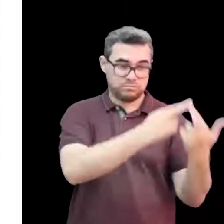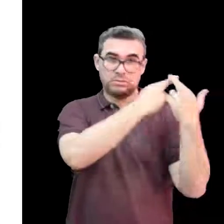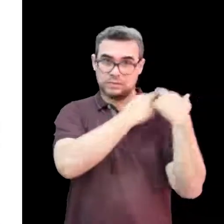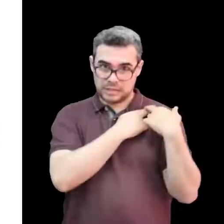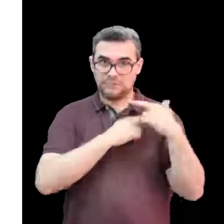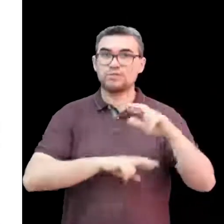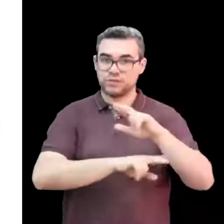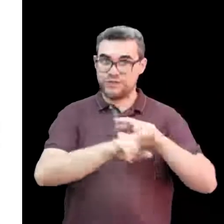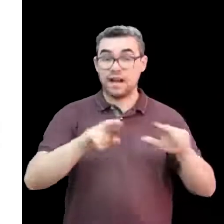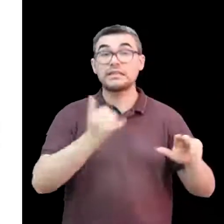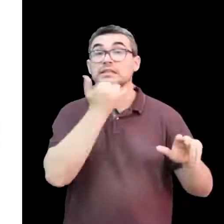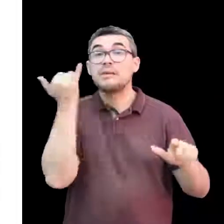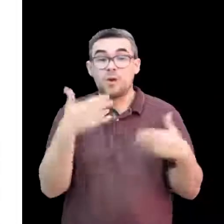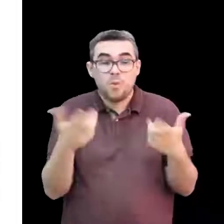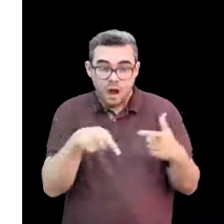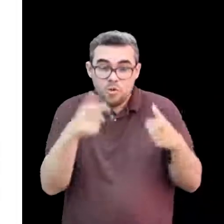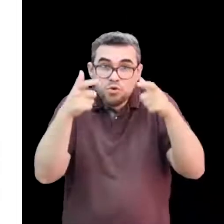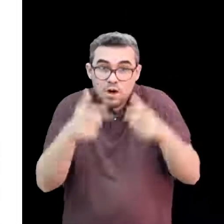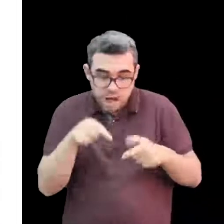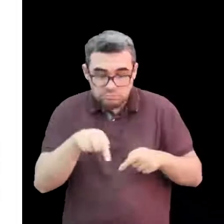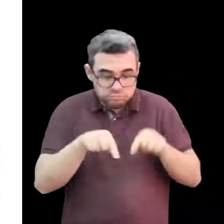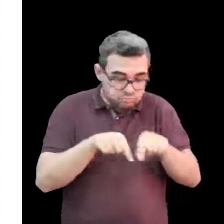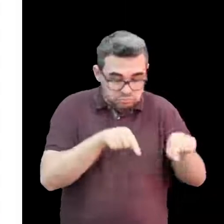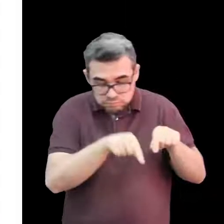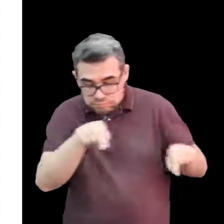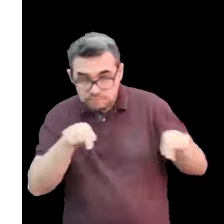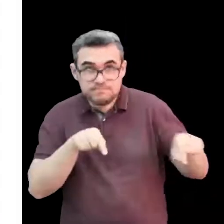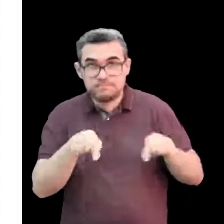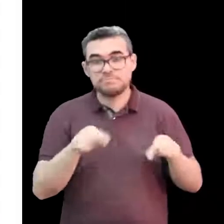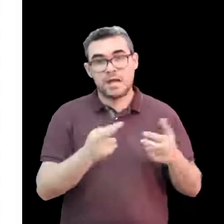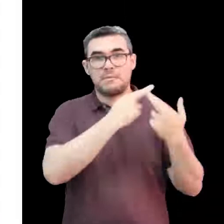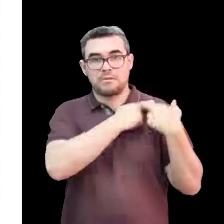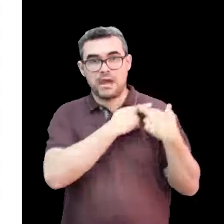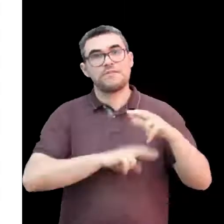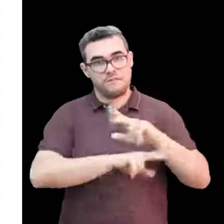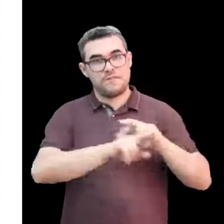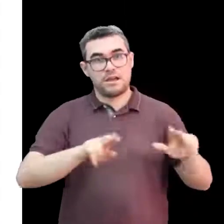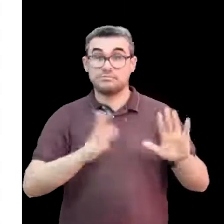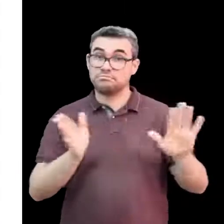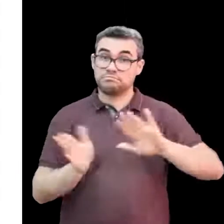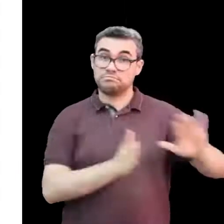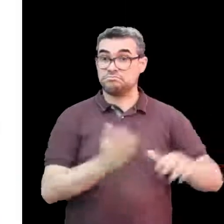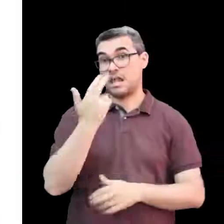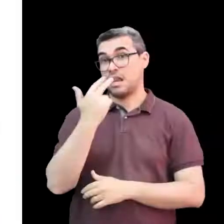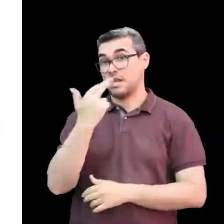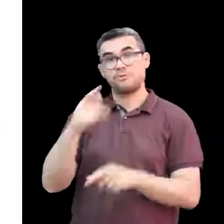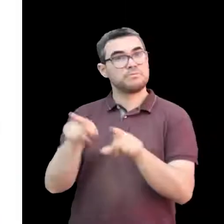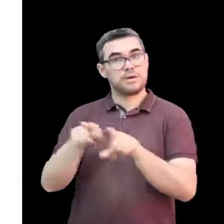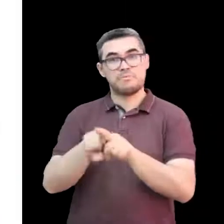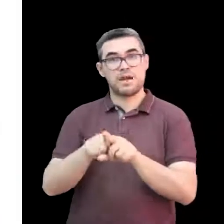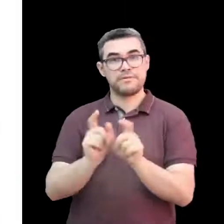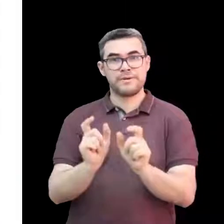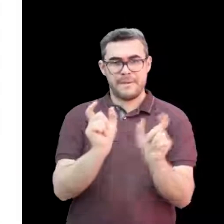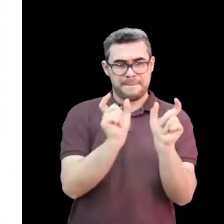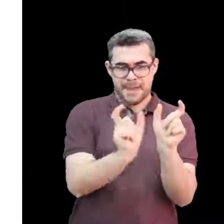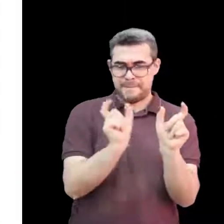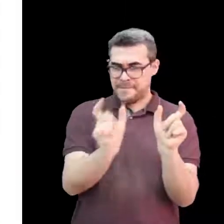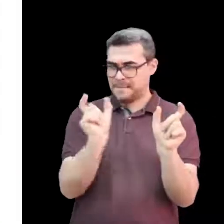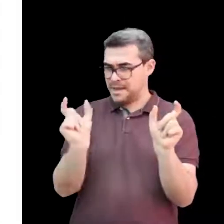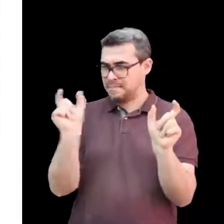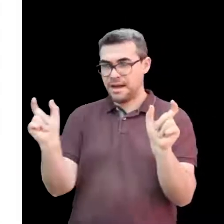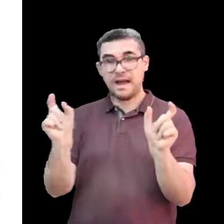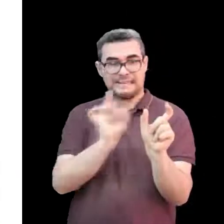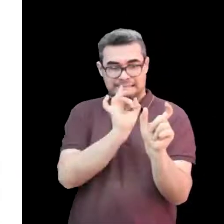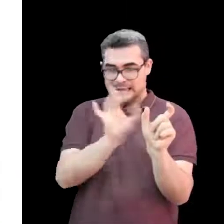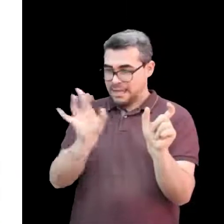também, cada peça tem seu valor determinado pela oposição aos outros elementos. O